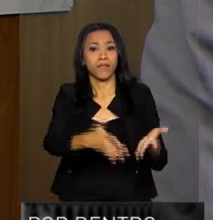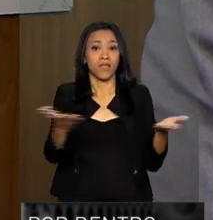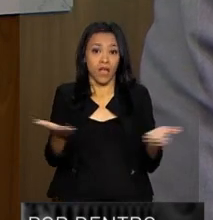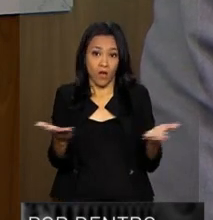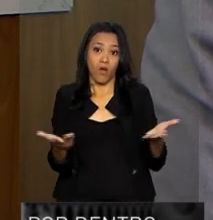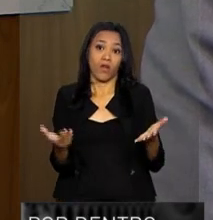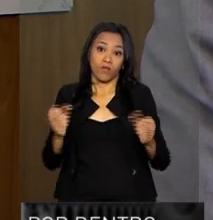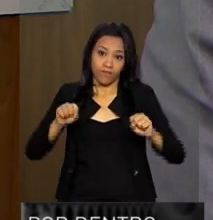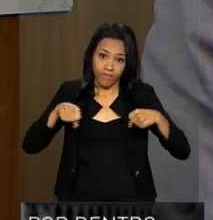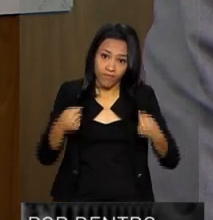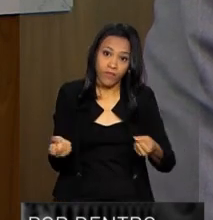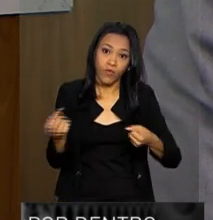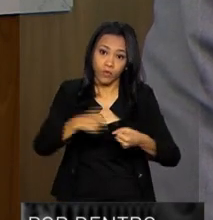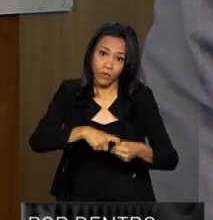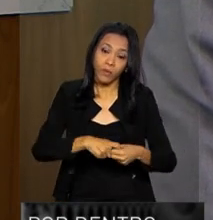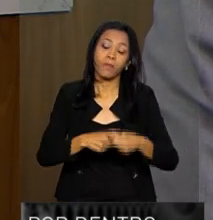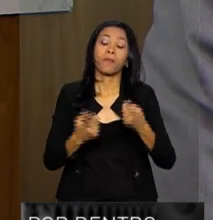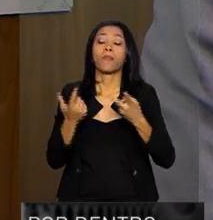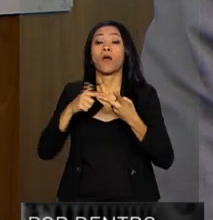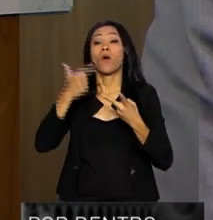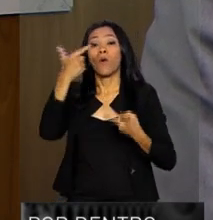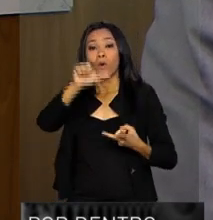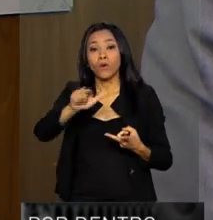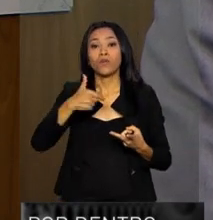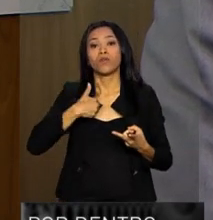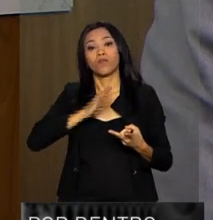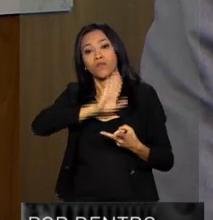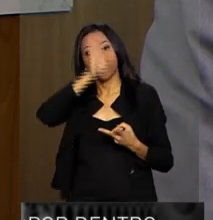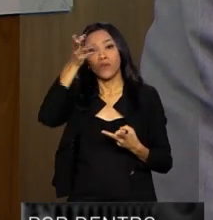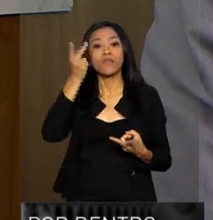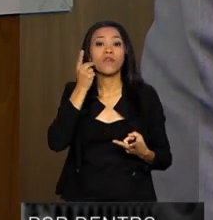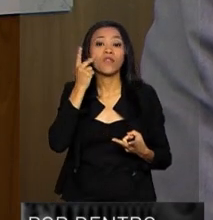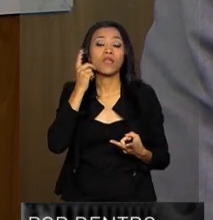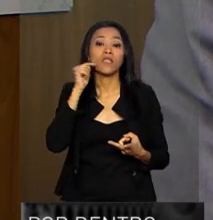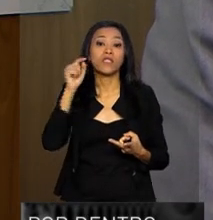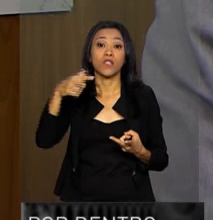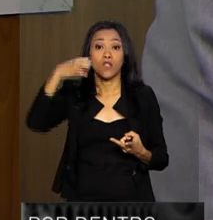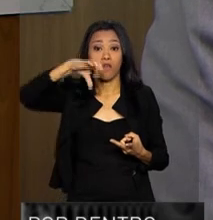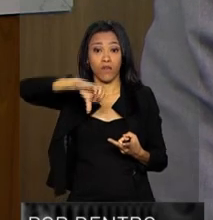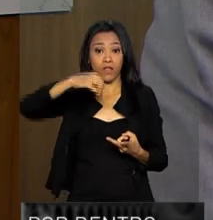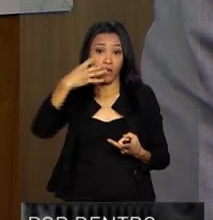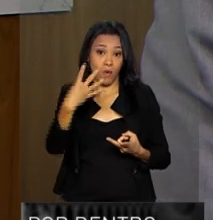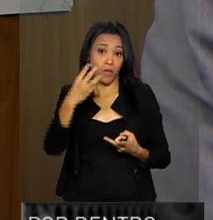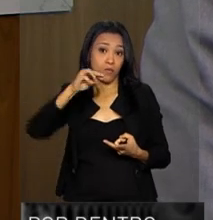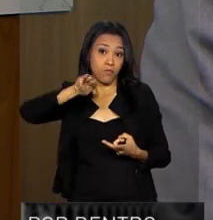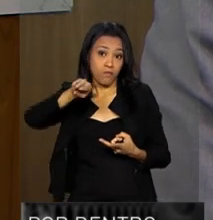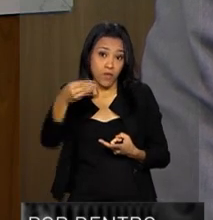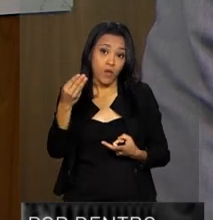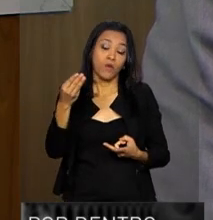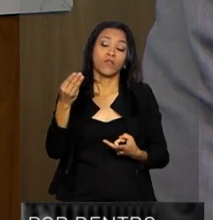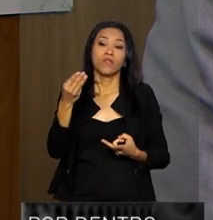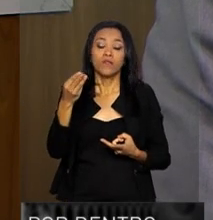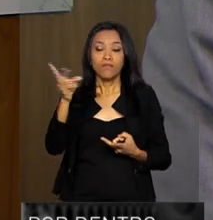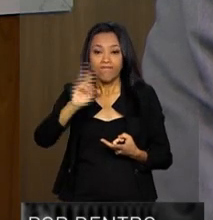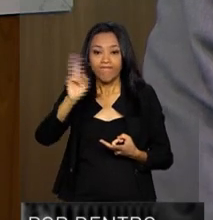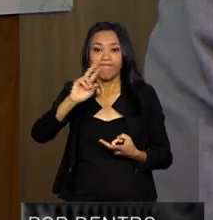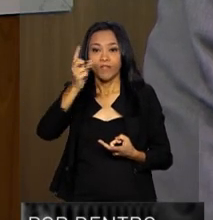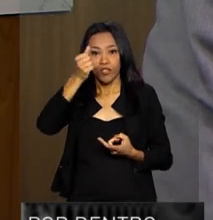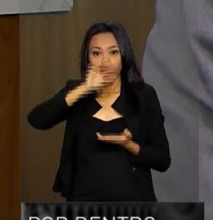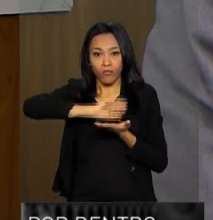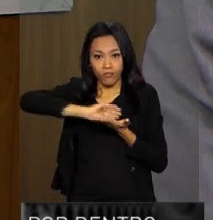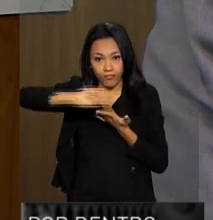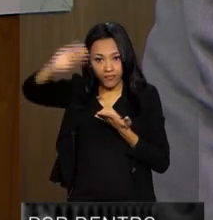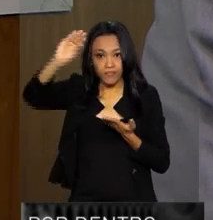também em fortaleza onde anunciamos um investimento de 94 milhões de reais de recursos de áudio visual